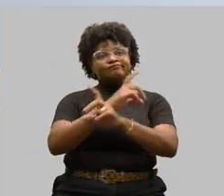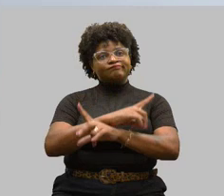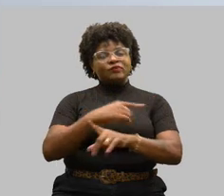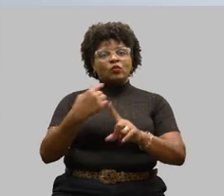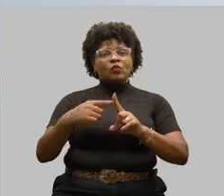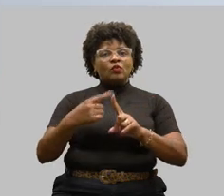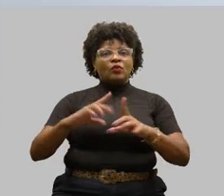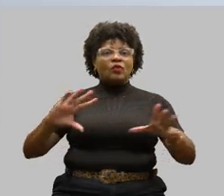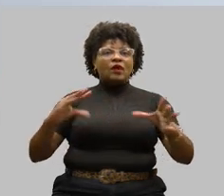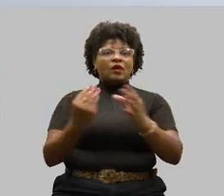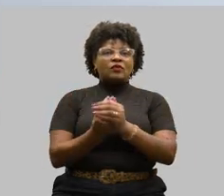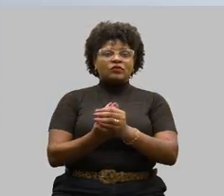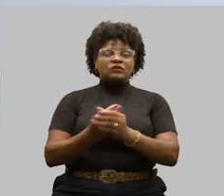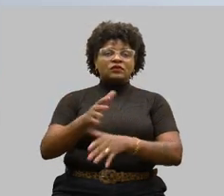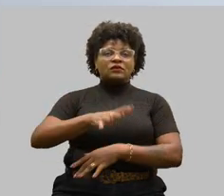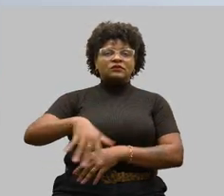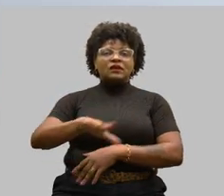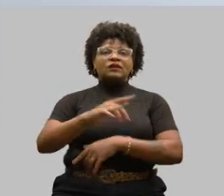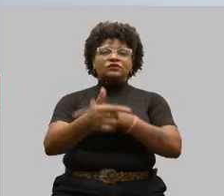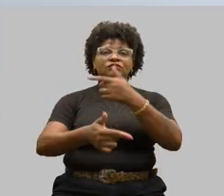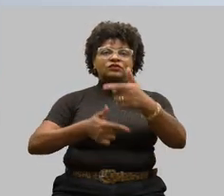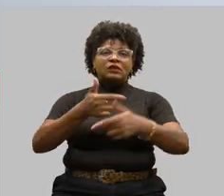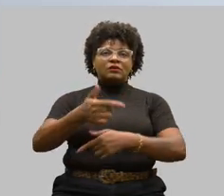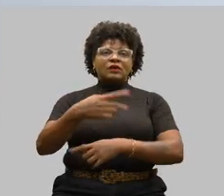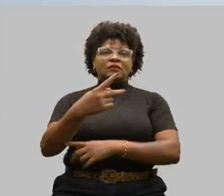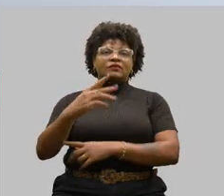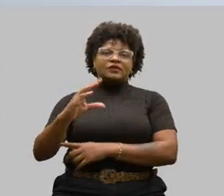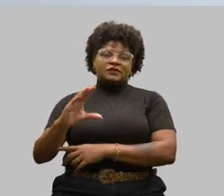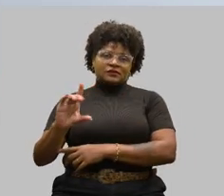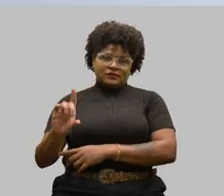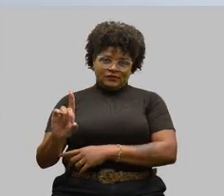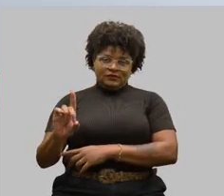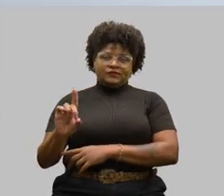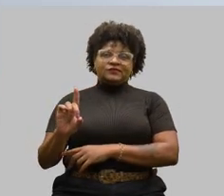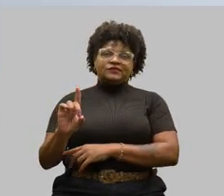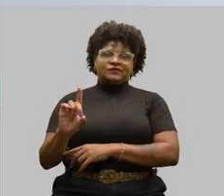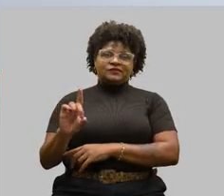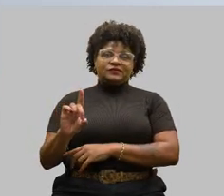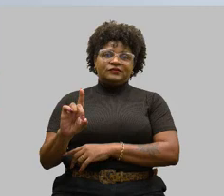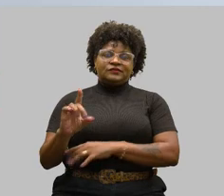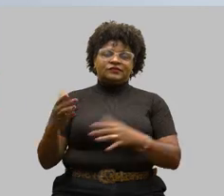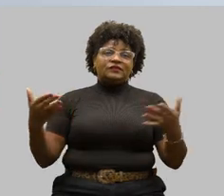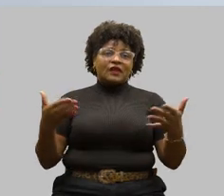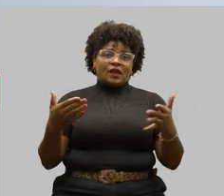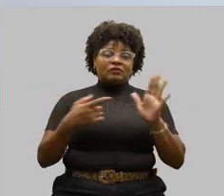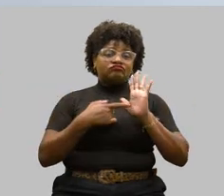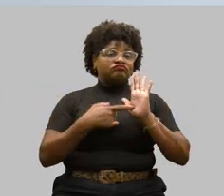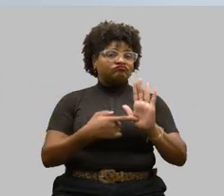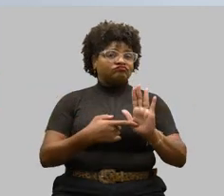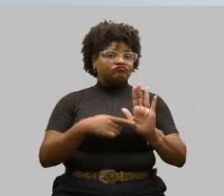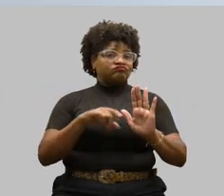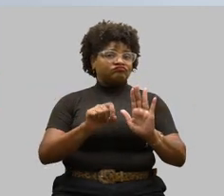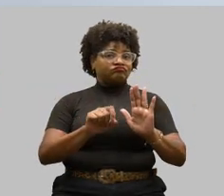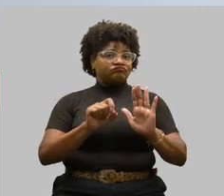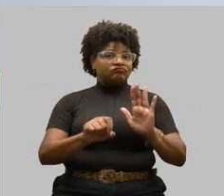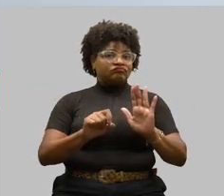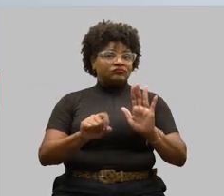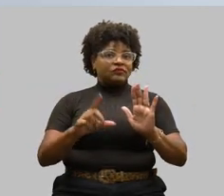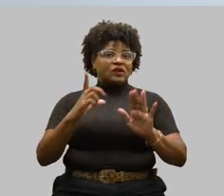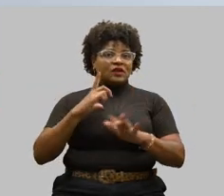no mundo do trabalho para pessoas com deficiência eu quero aqui ressaltar que eu estou com o meu colega